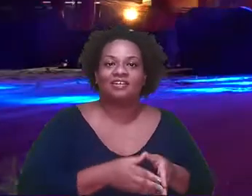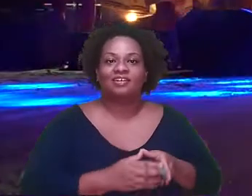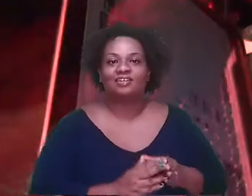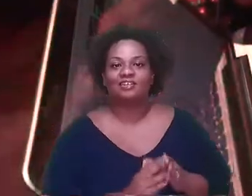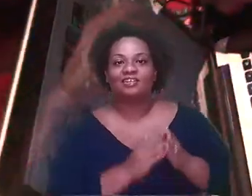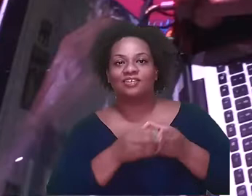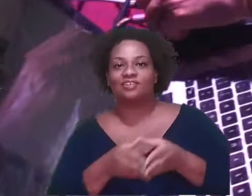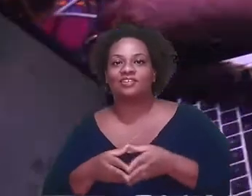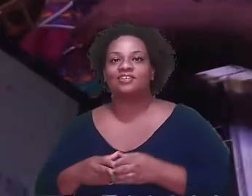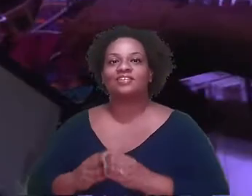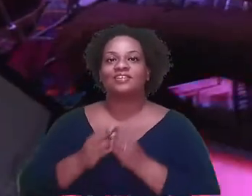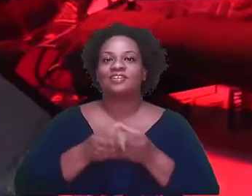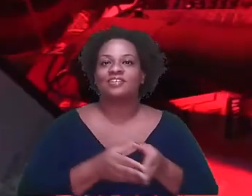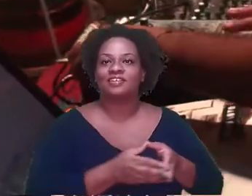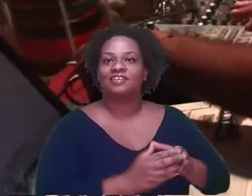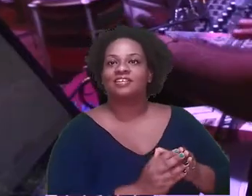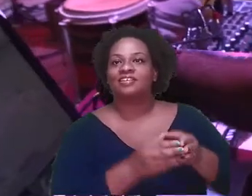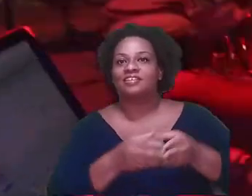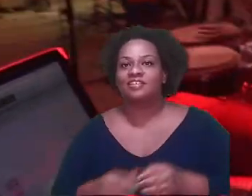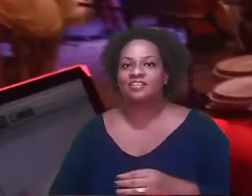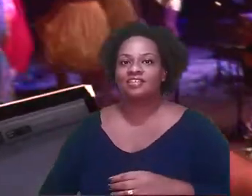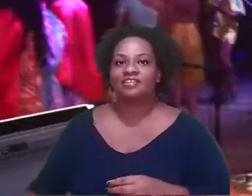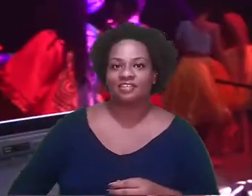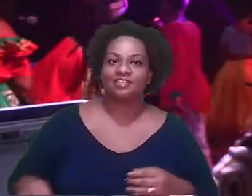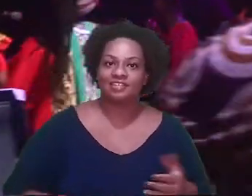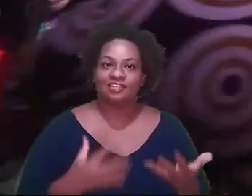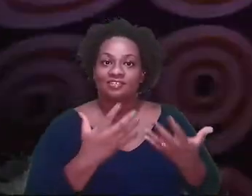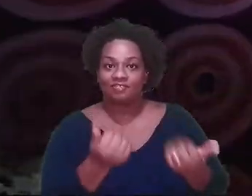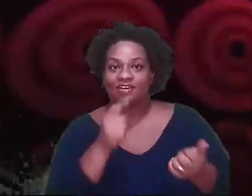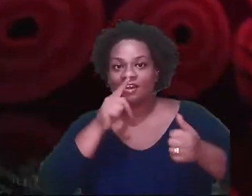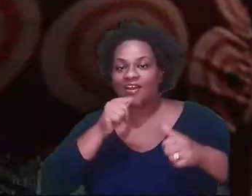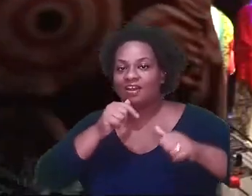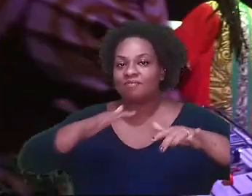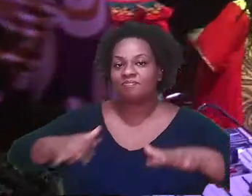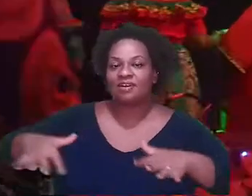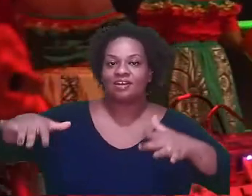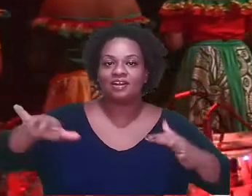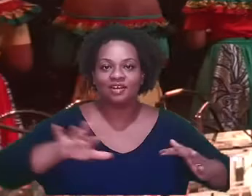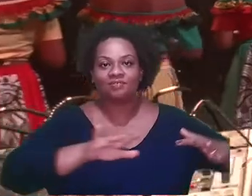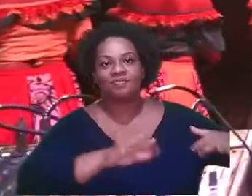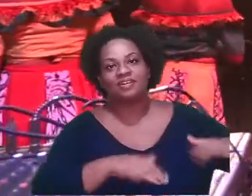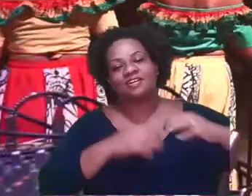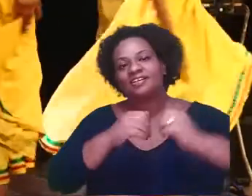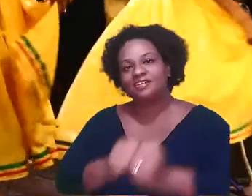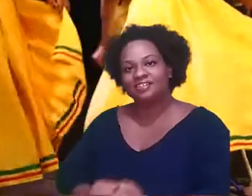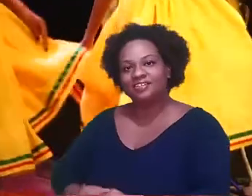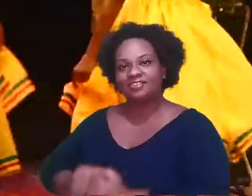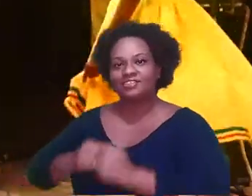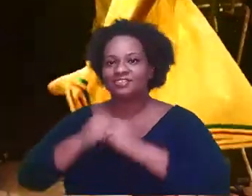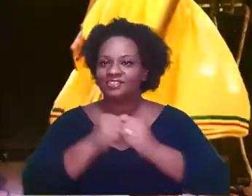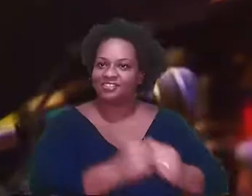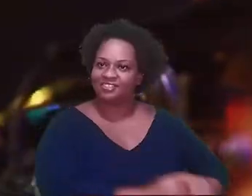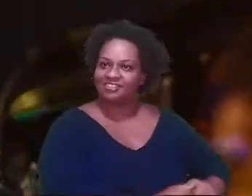Zé Reis, volta a jangada no mar. E vamos embora, Zé Reis, volta a jangada. E vamos